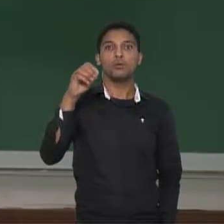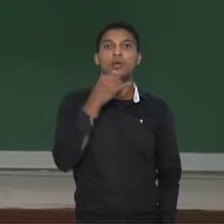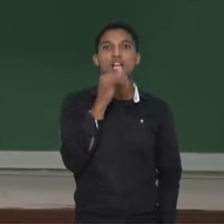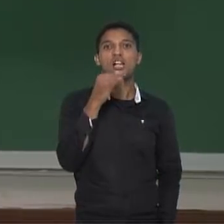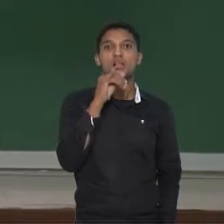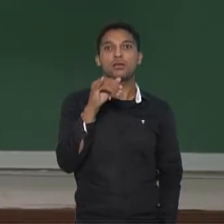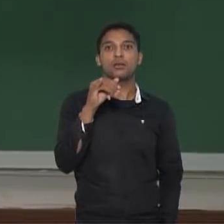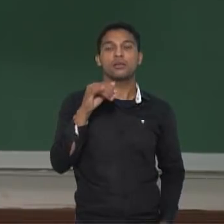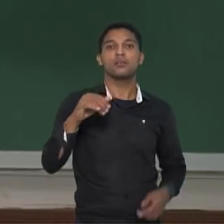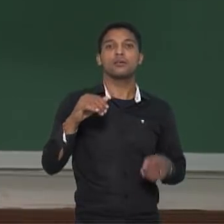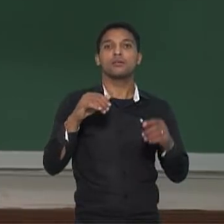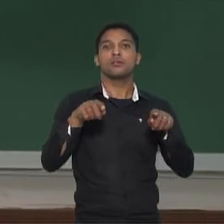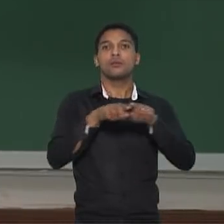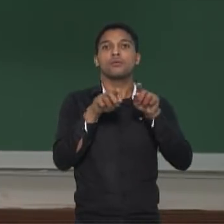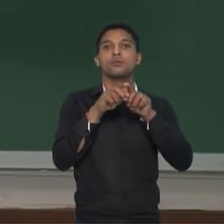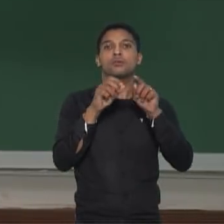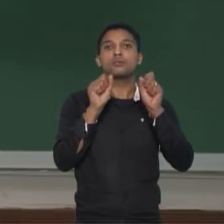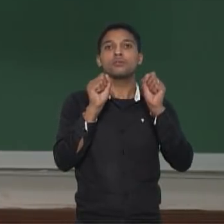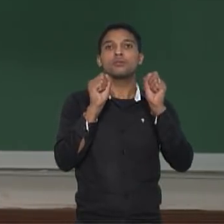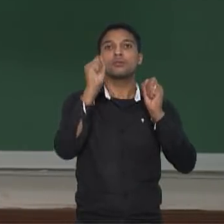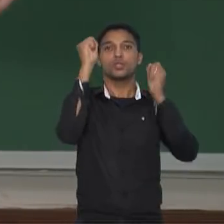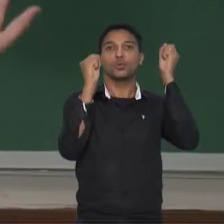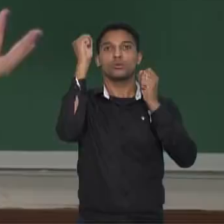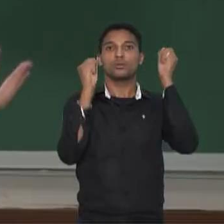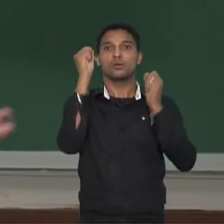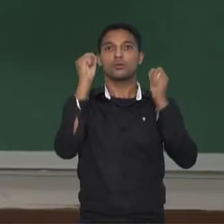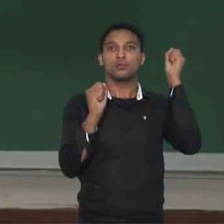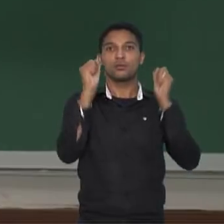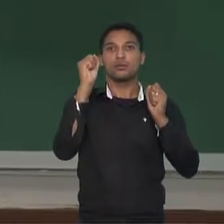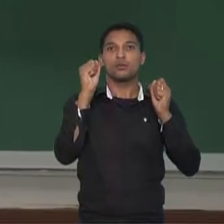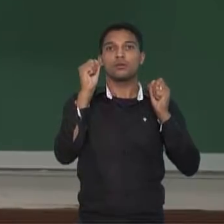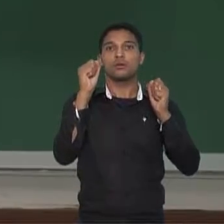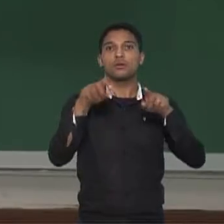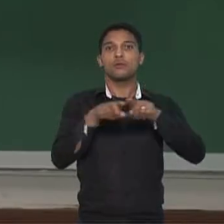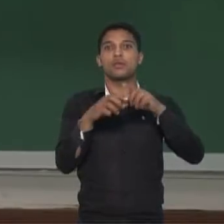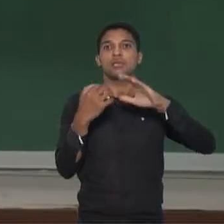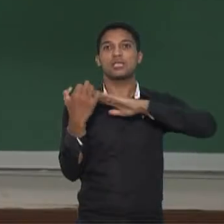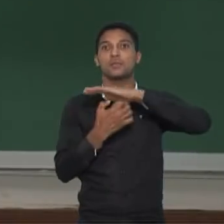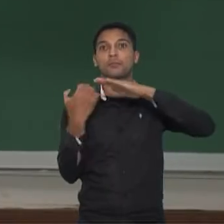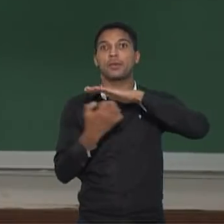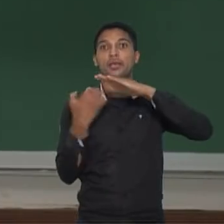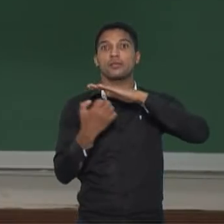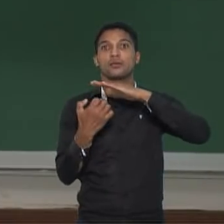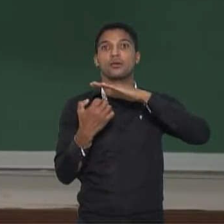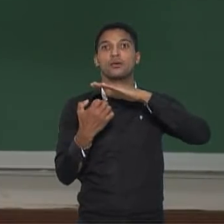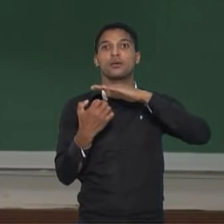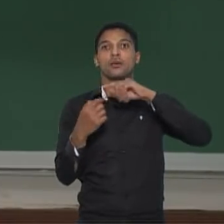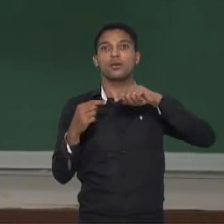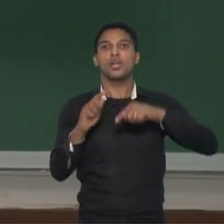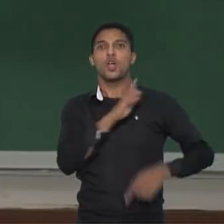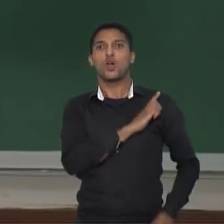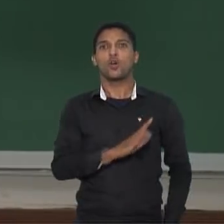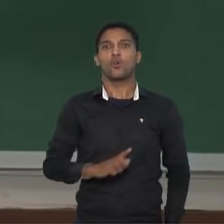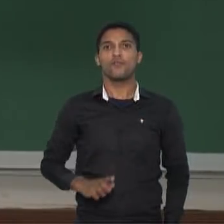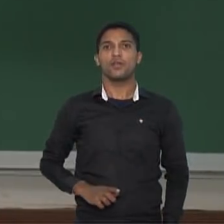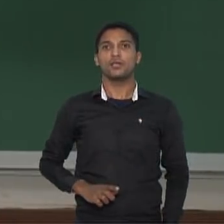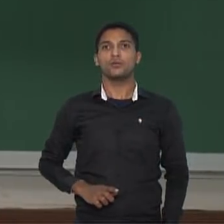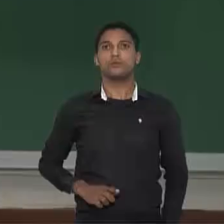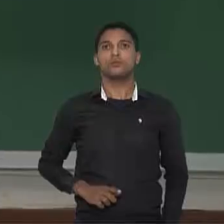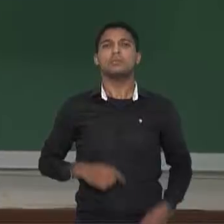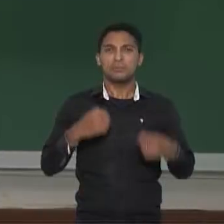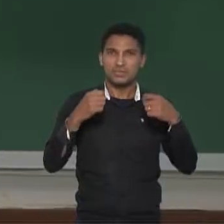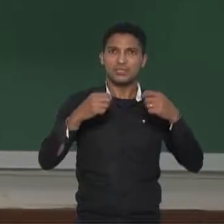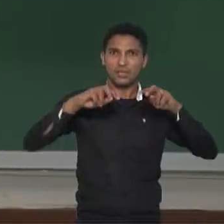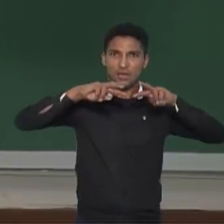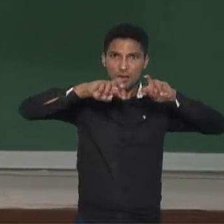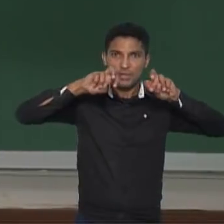estruturas do poder, os governantes, as grandes empresas levassem em consideração que o planeta já não está mais